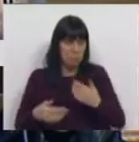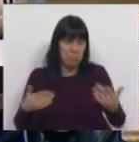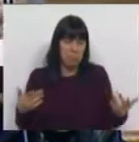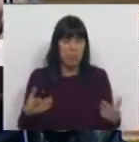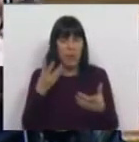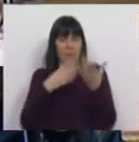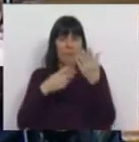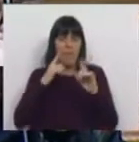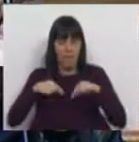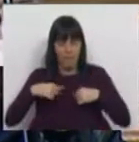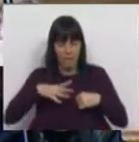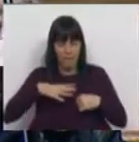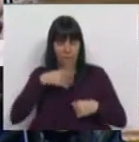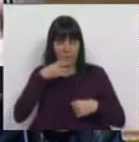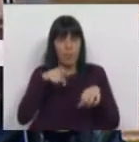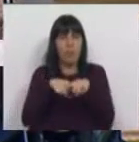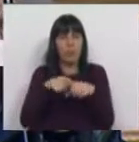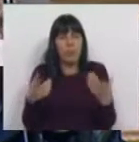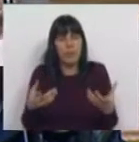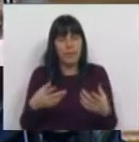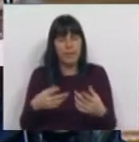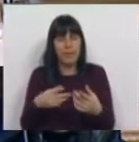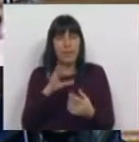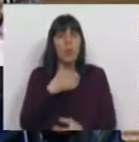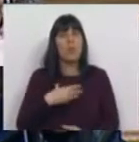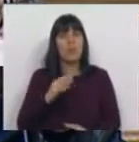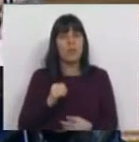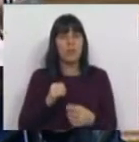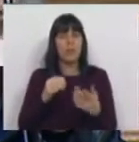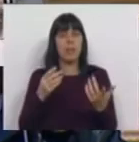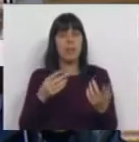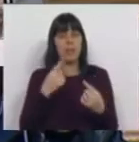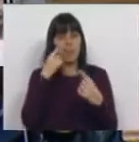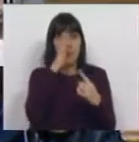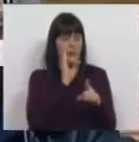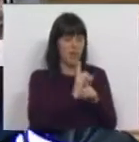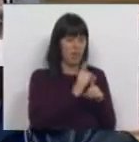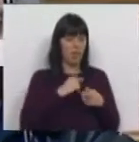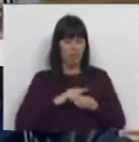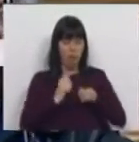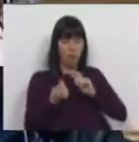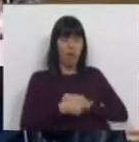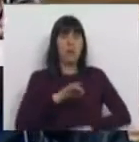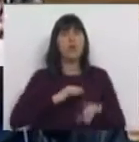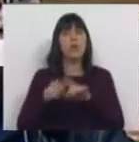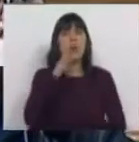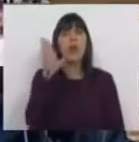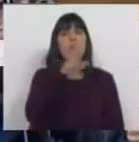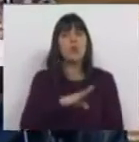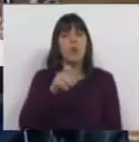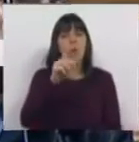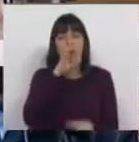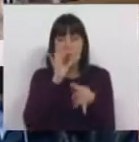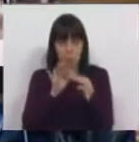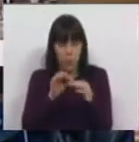uma metamorfose política. É o momento em que o CDS despe as vestes do governo em que esteve. Aliás, o senhor deputado João Almeida, pouco